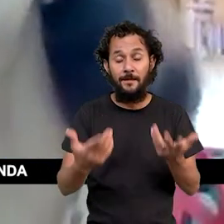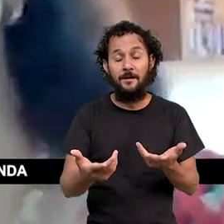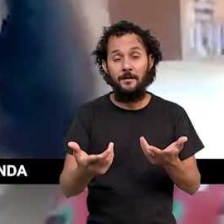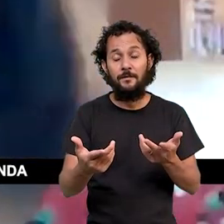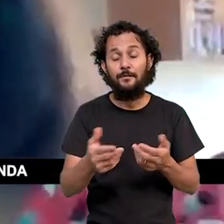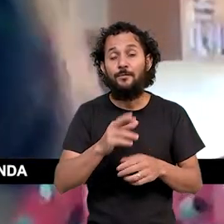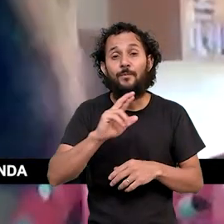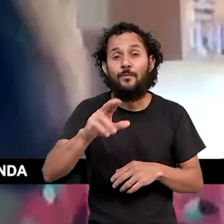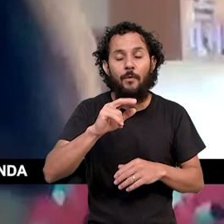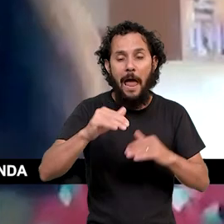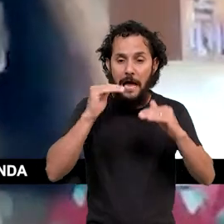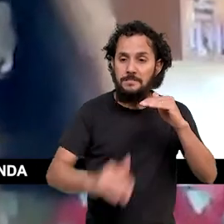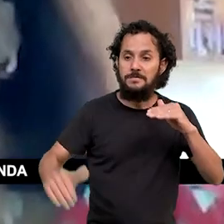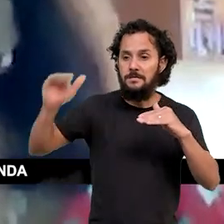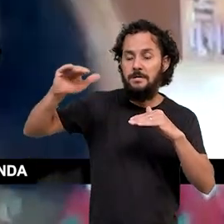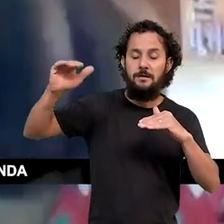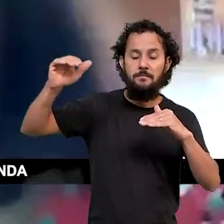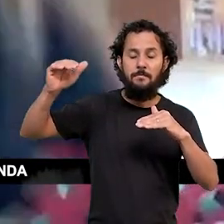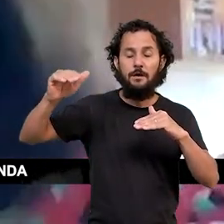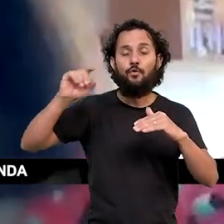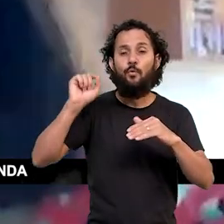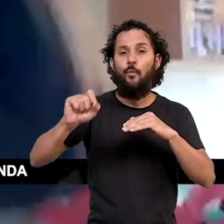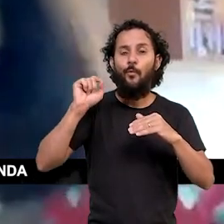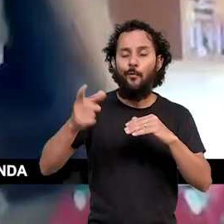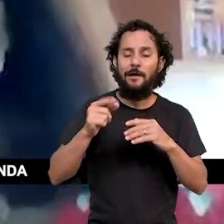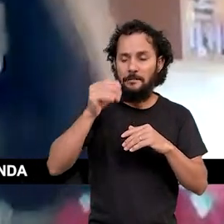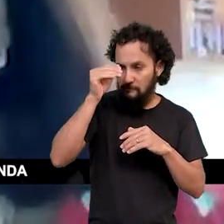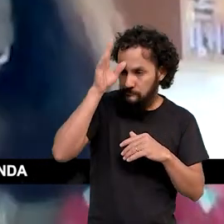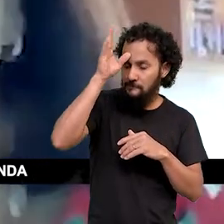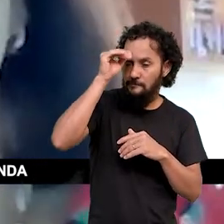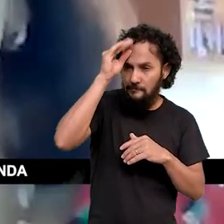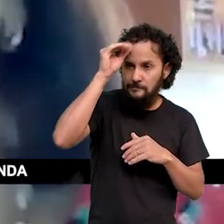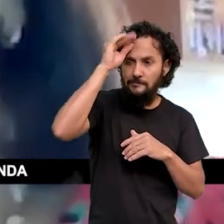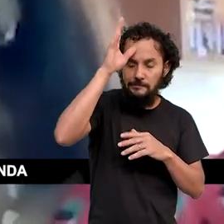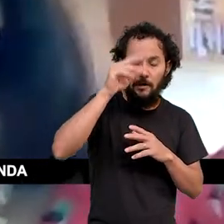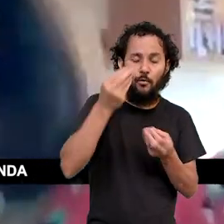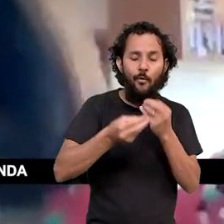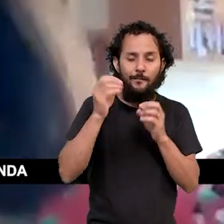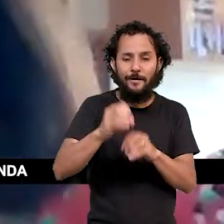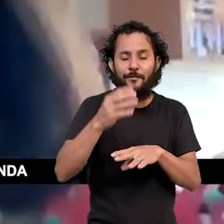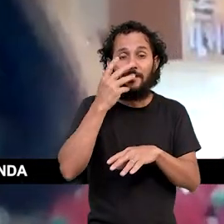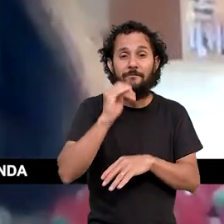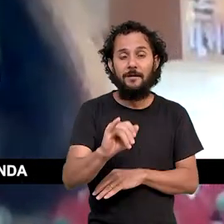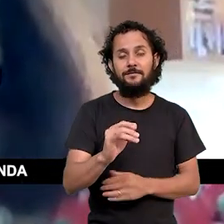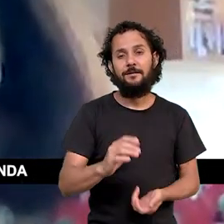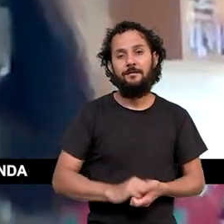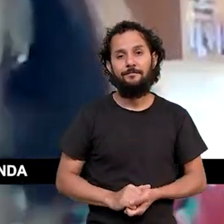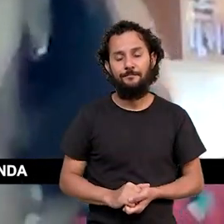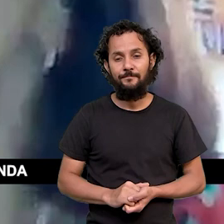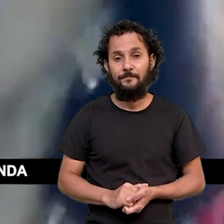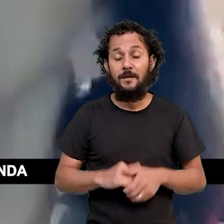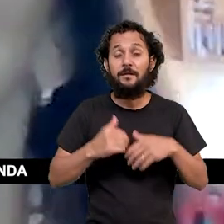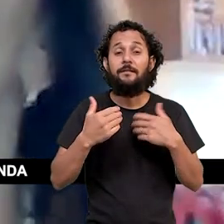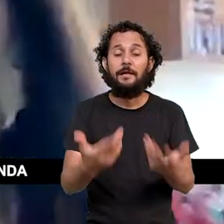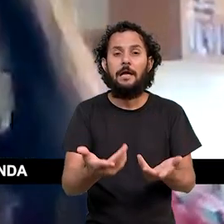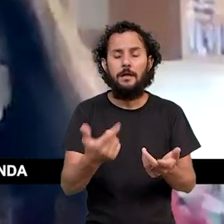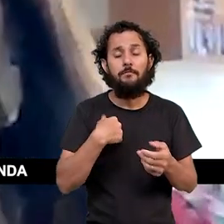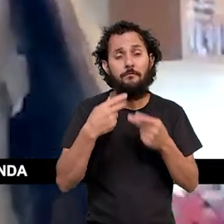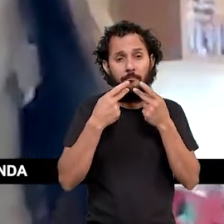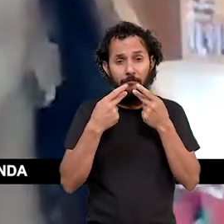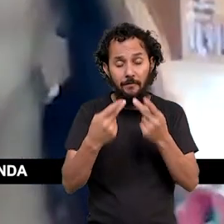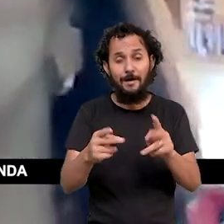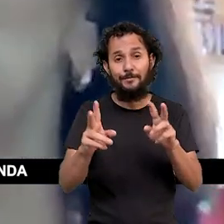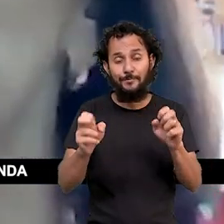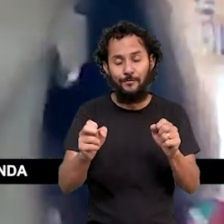ela não está acima de uma produção de conhecimento sobre a infância. E aí eu